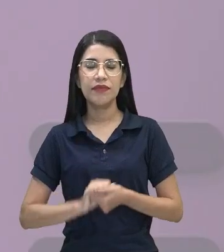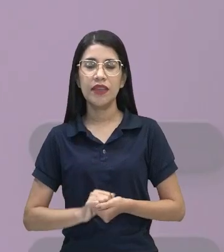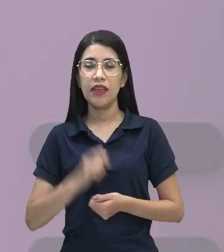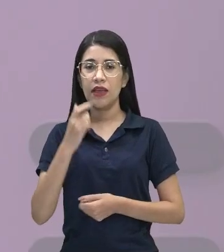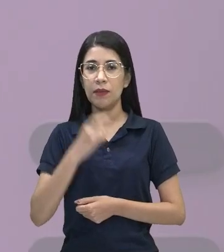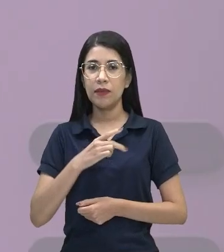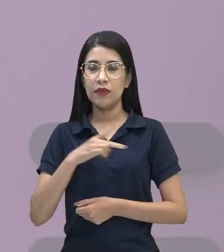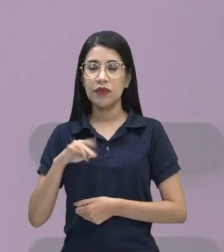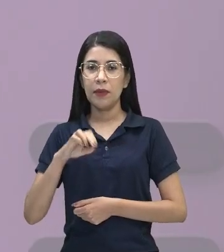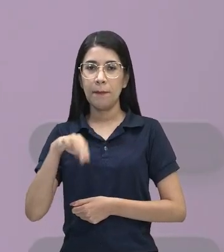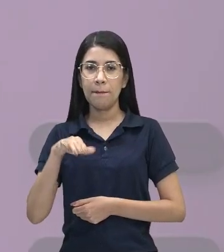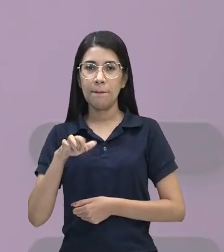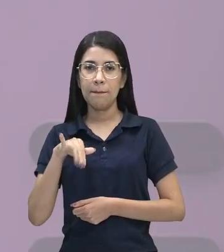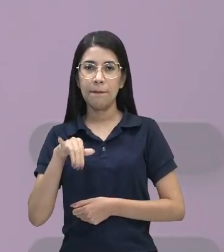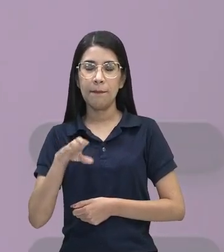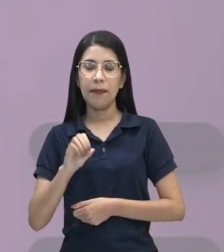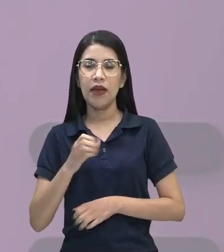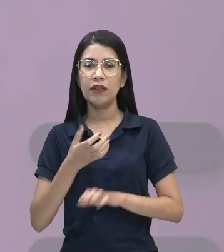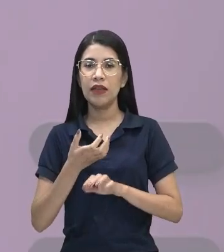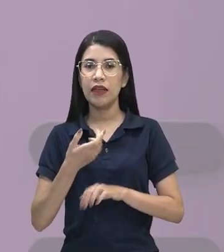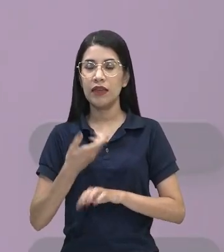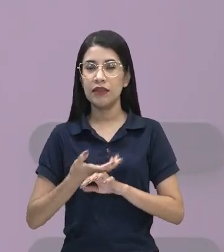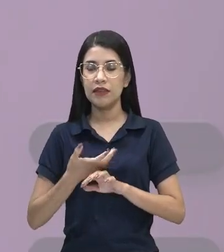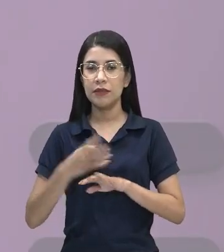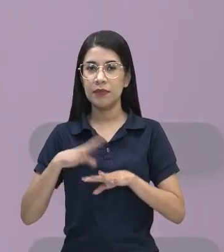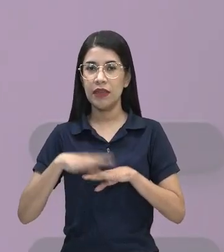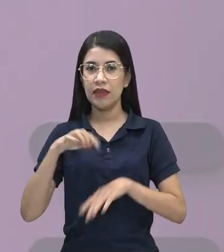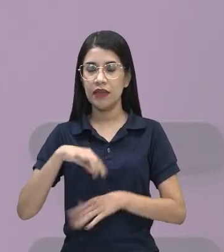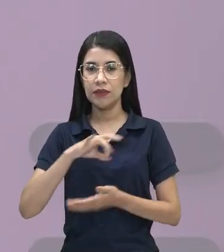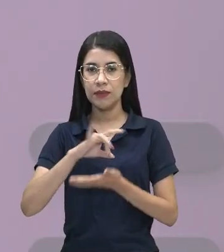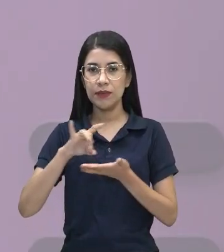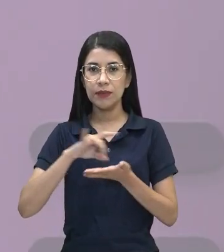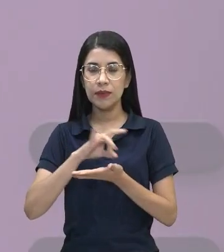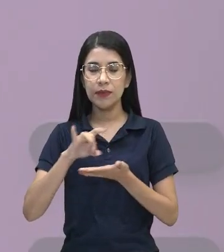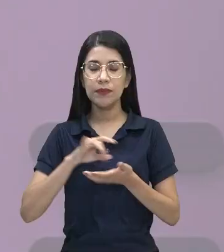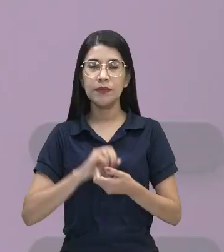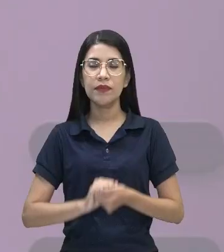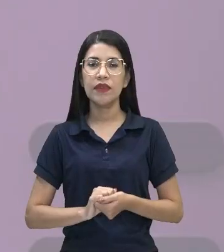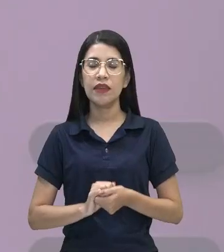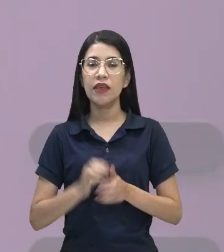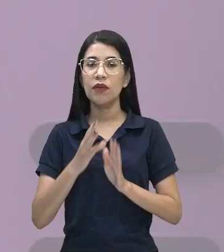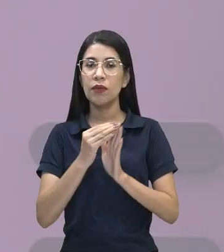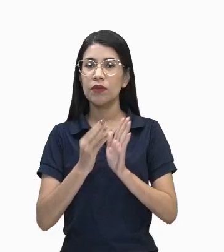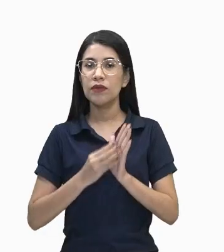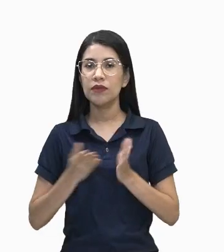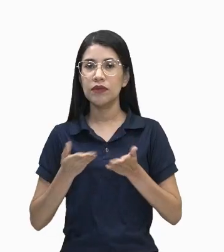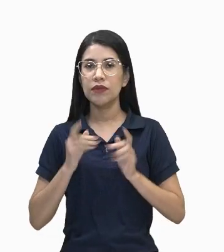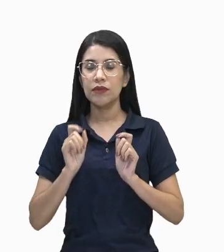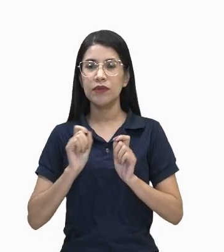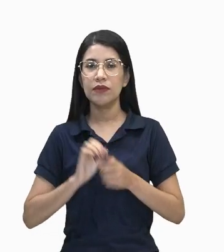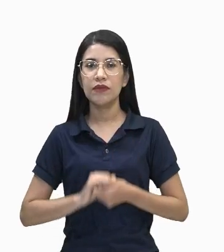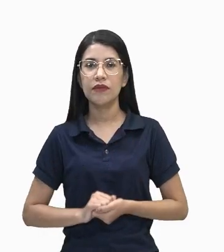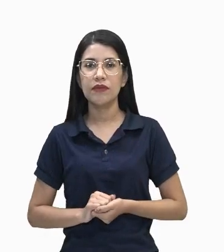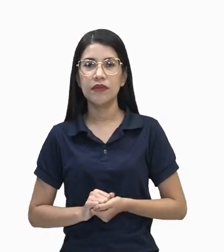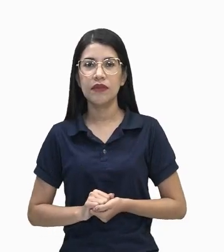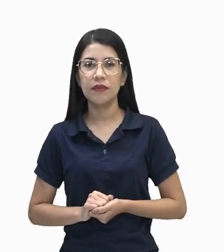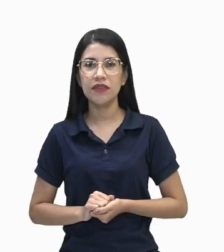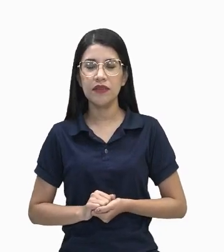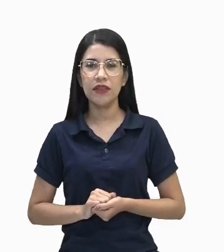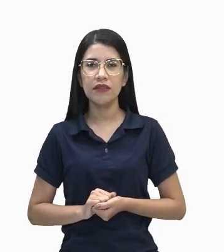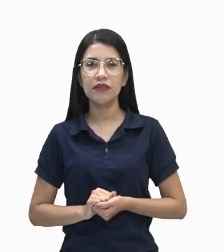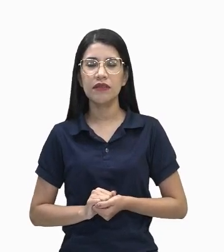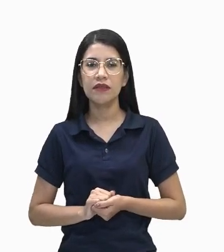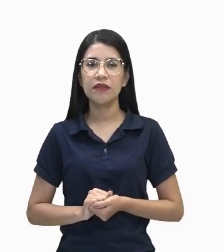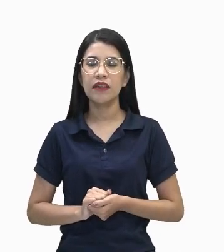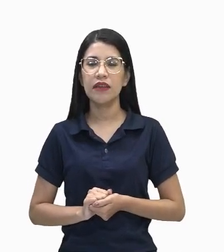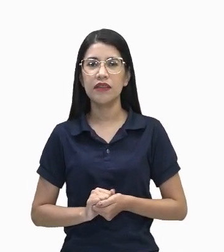André, professor de matemática aqui no Centro de Mídias, e juntamente comigo agora vamos verificar o assunto desta aula. Nós temos então aí, aula de